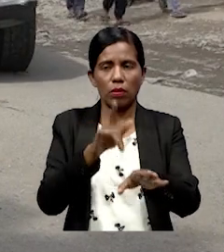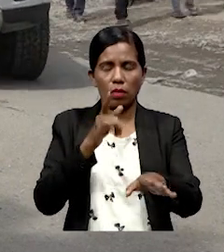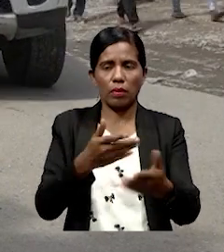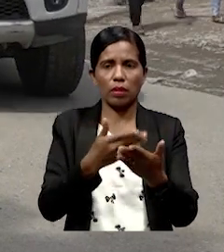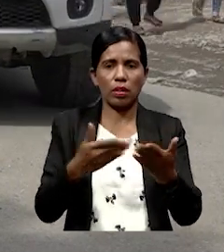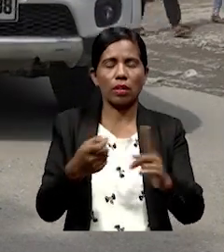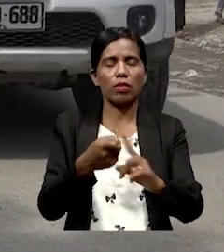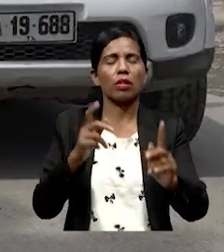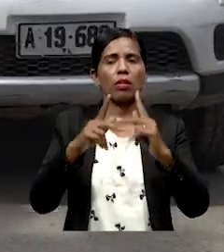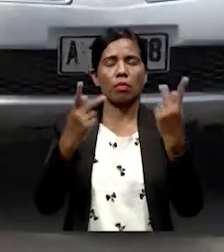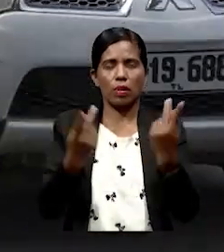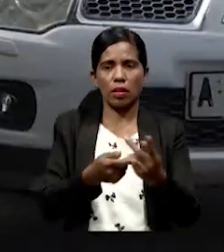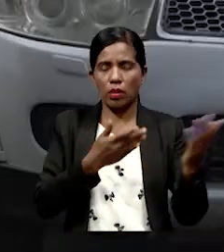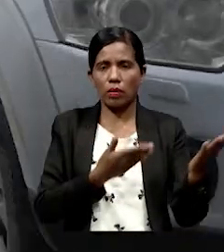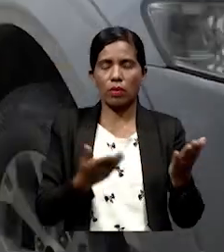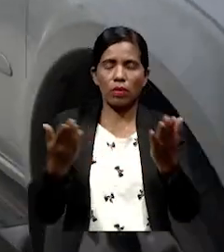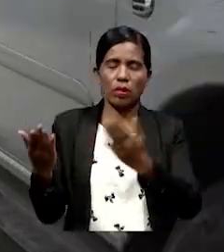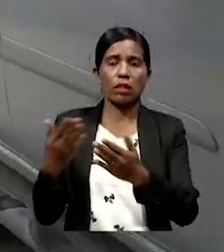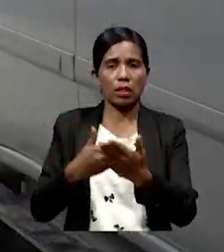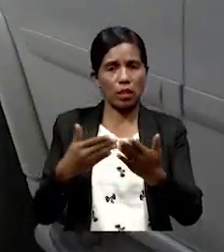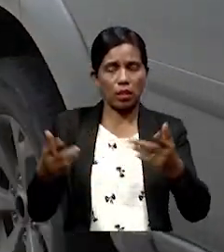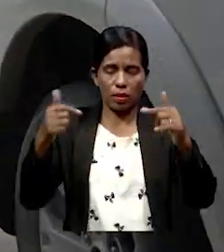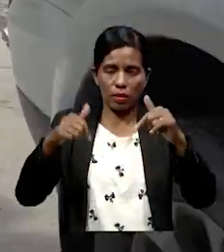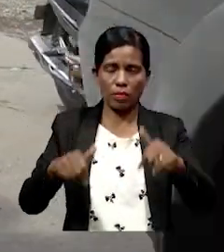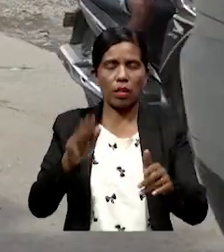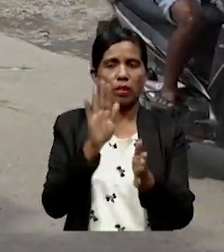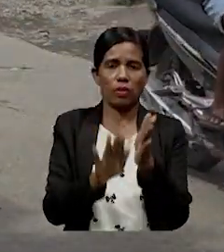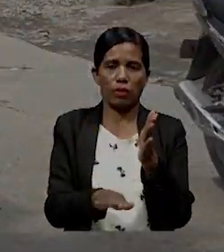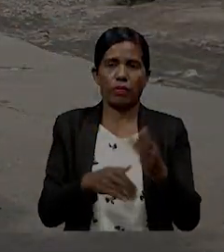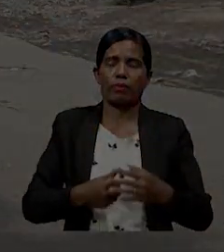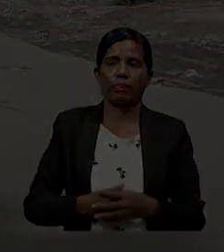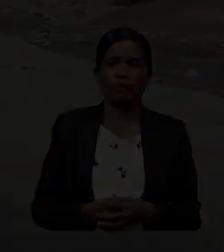husi companhia exportador sira menos. Bem-vinda Ximenes, GMN.